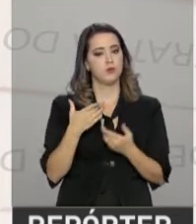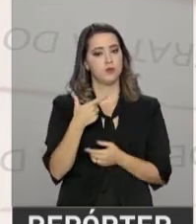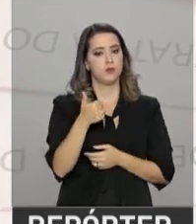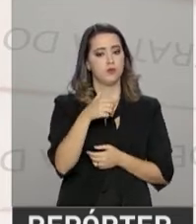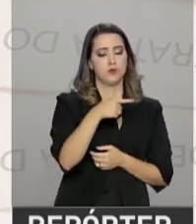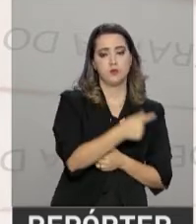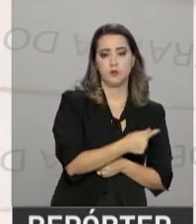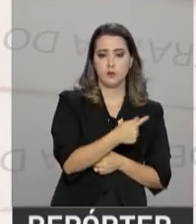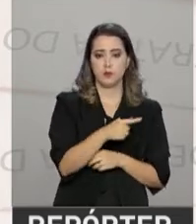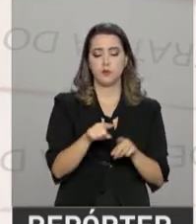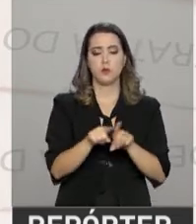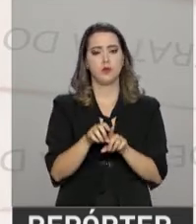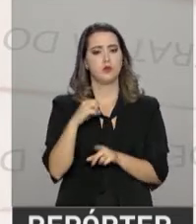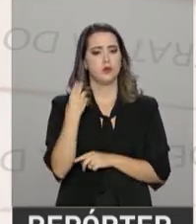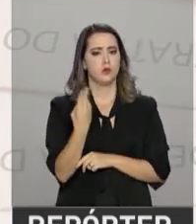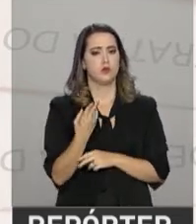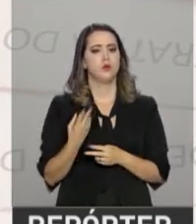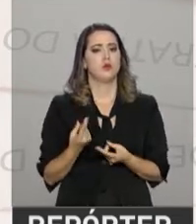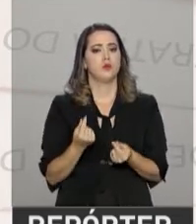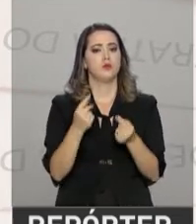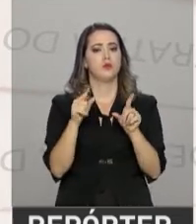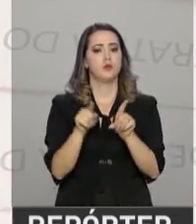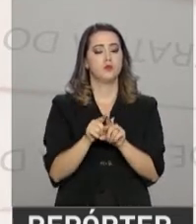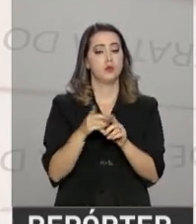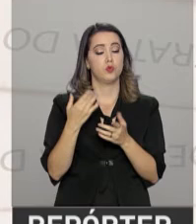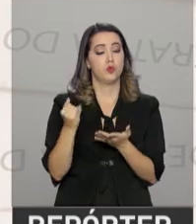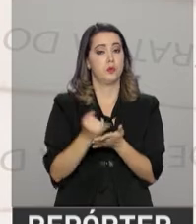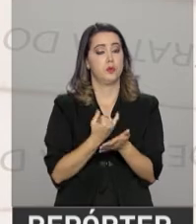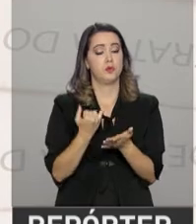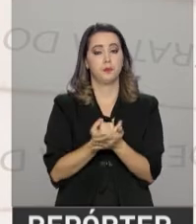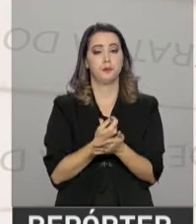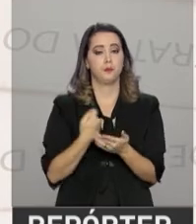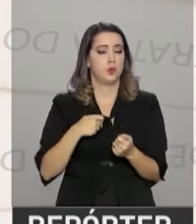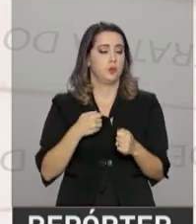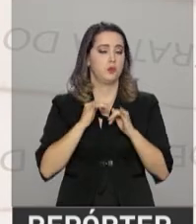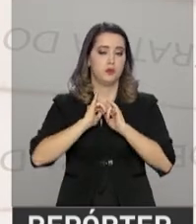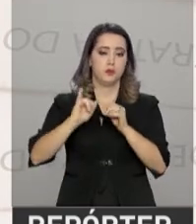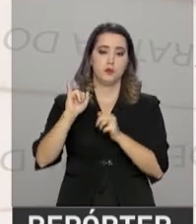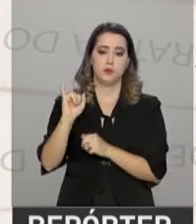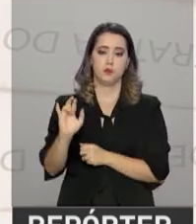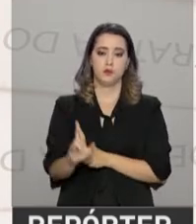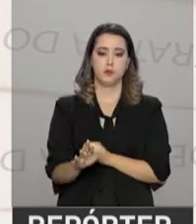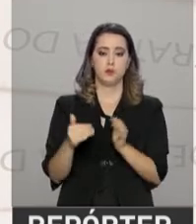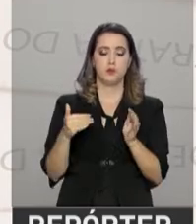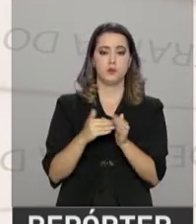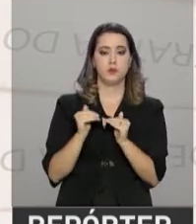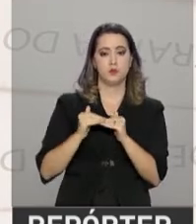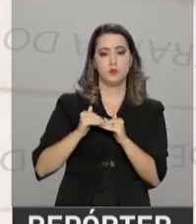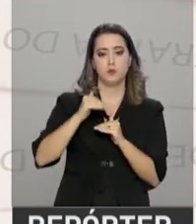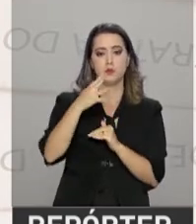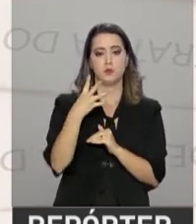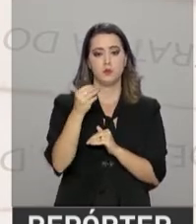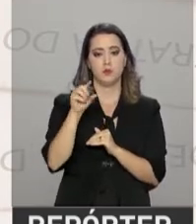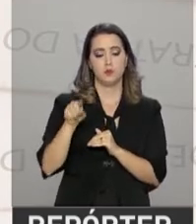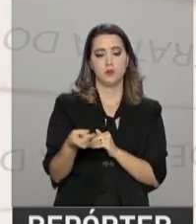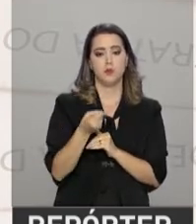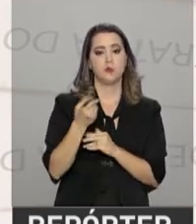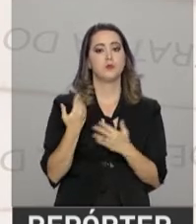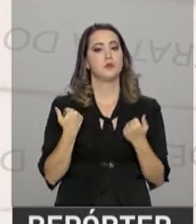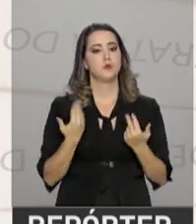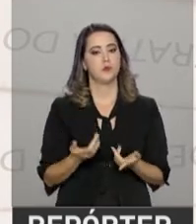2017 o teve rendimentos isentos não tributáveis ou tributados na fonte de mais de 40 mil reais